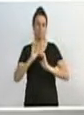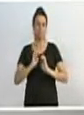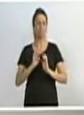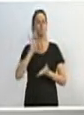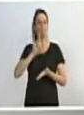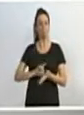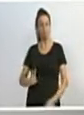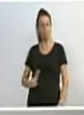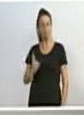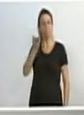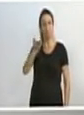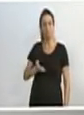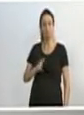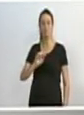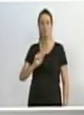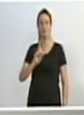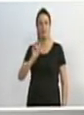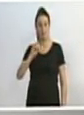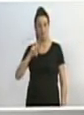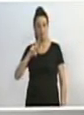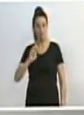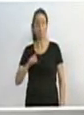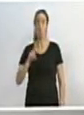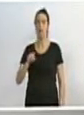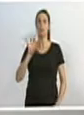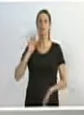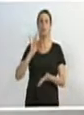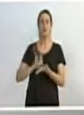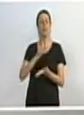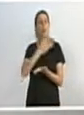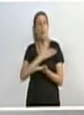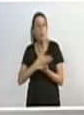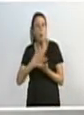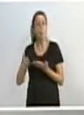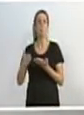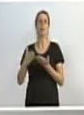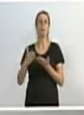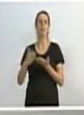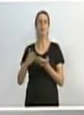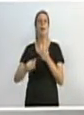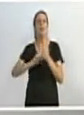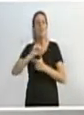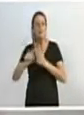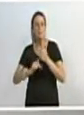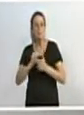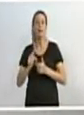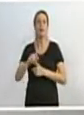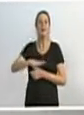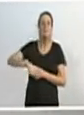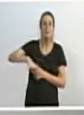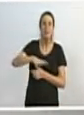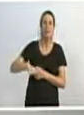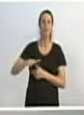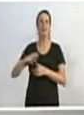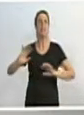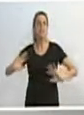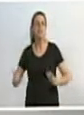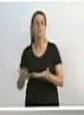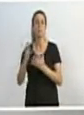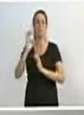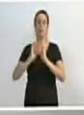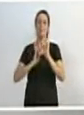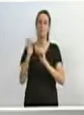AMP, obviamente, uma entidade pioneira de trabalho contínuo no fomento da micro e pequena empresa, não só